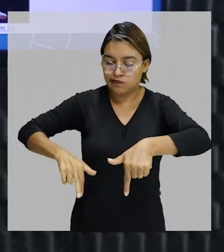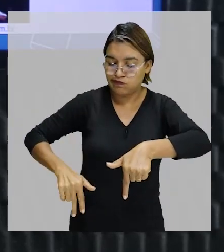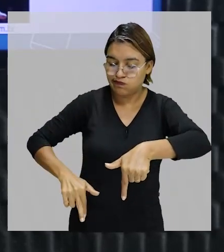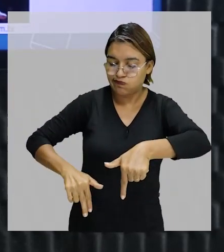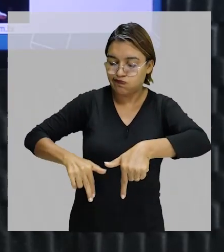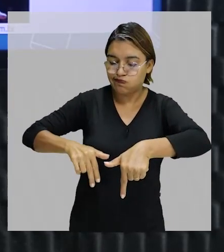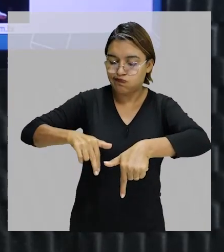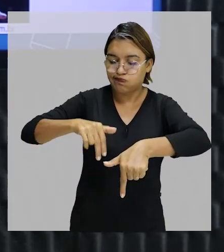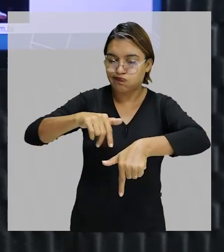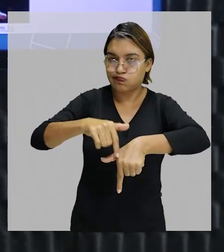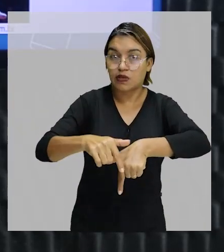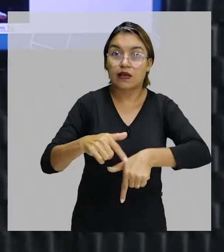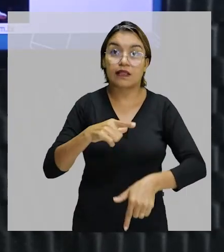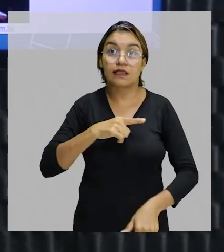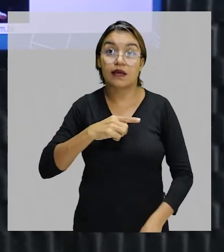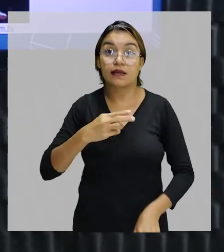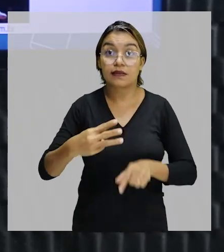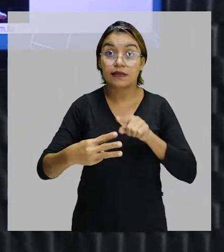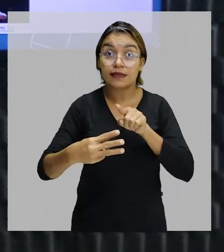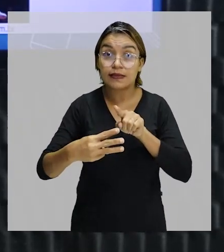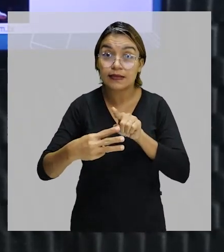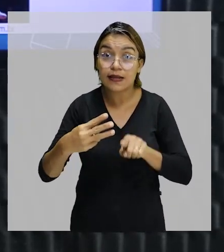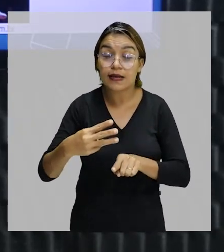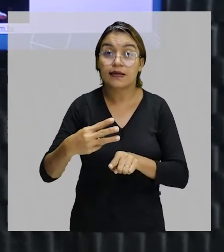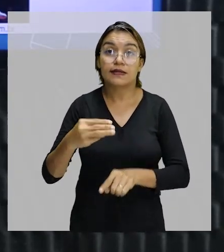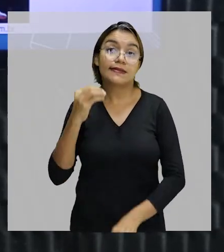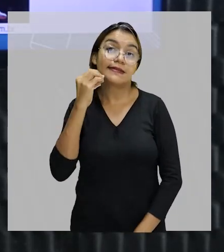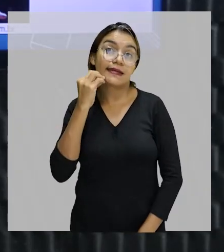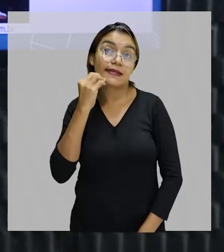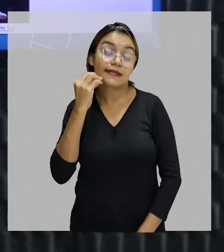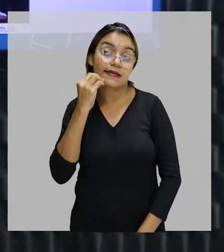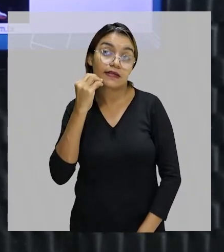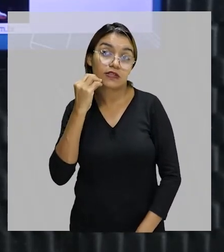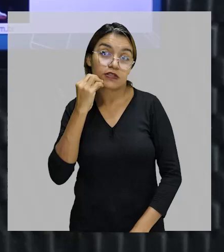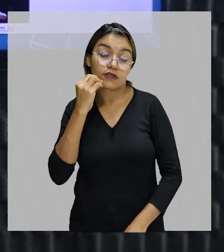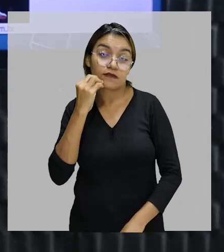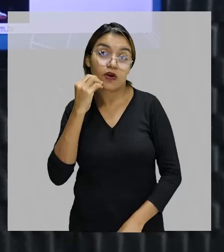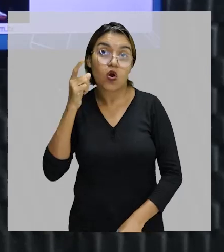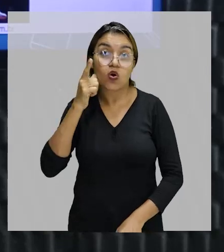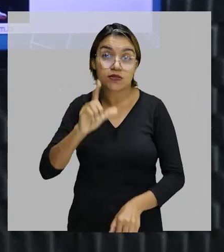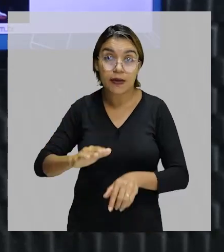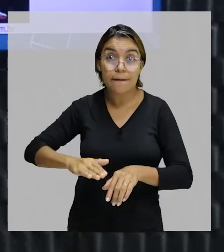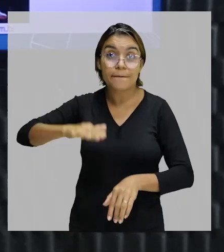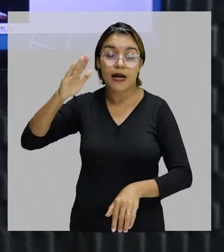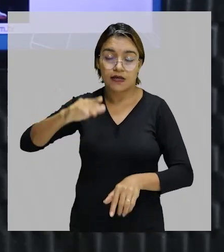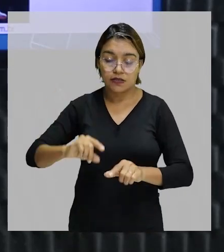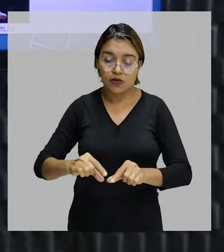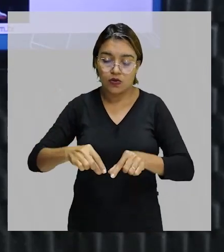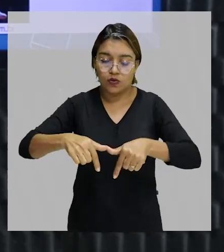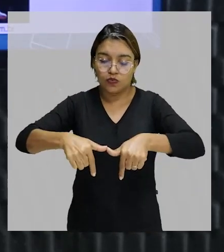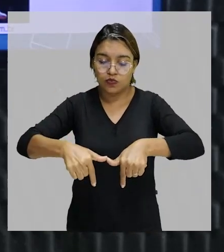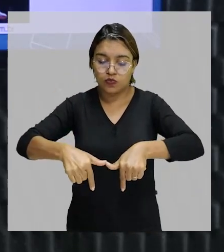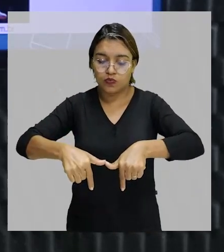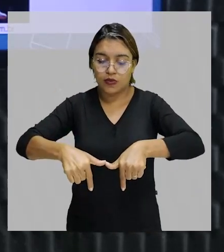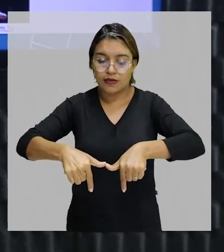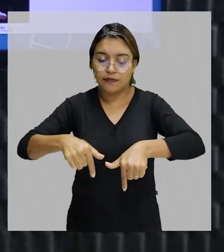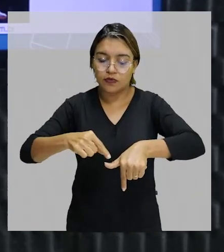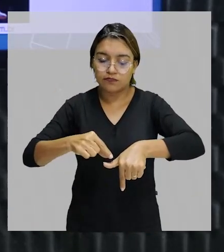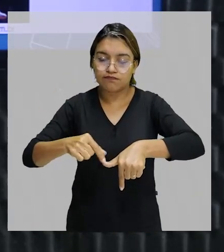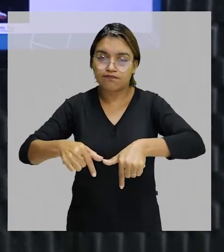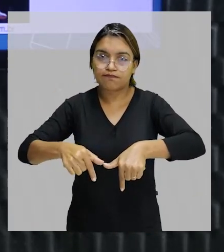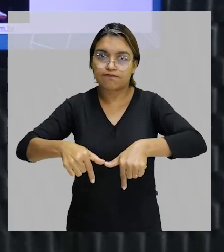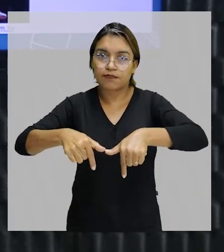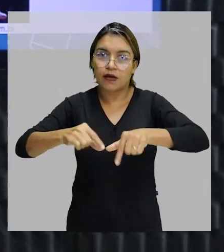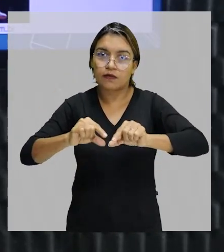eles vão tendo 3 tentativas para superar esse sarrafo. E esse sarrafo vai sendo aumentado